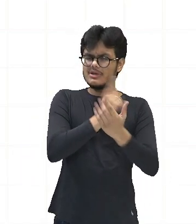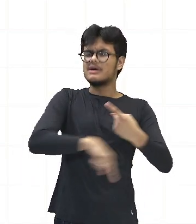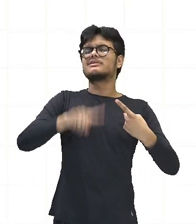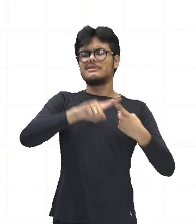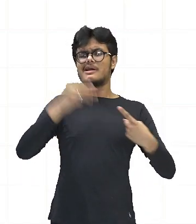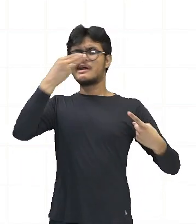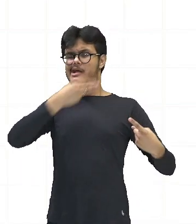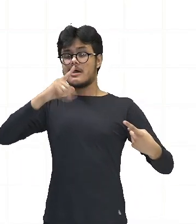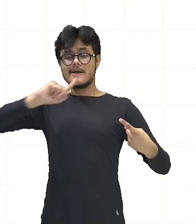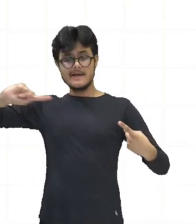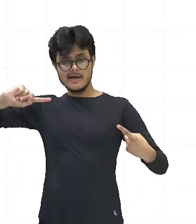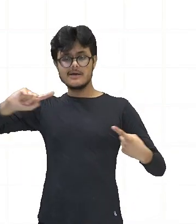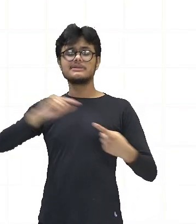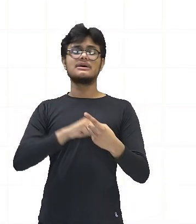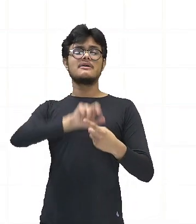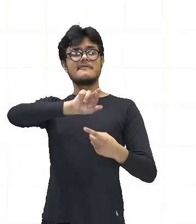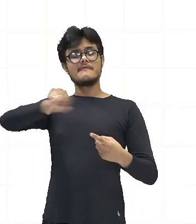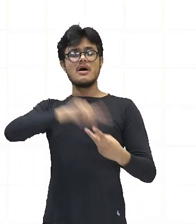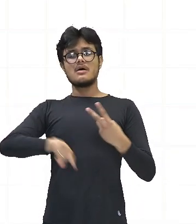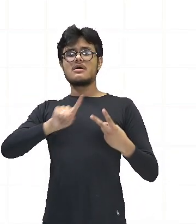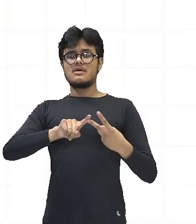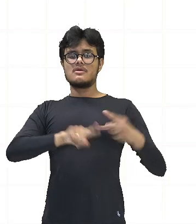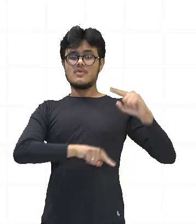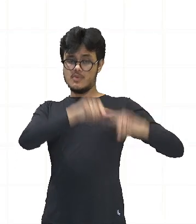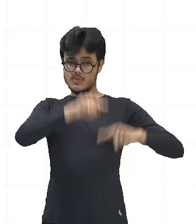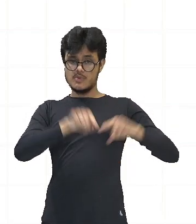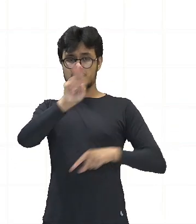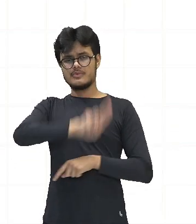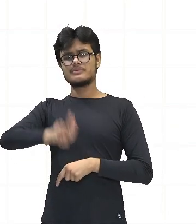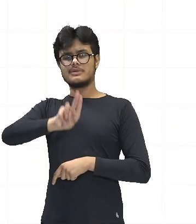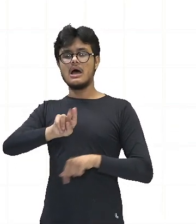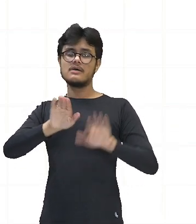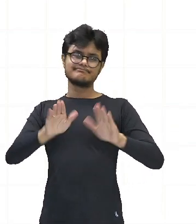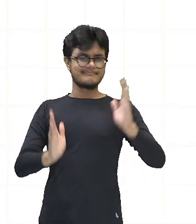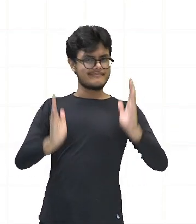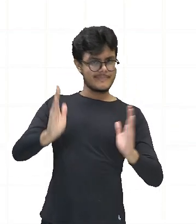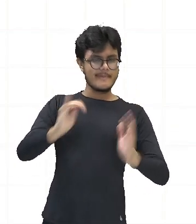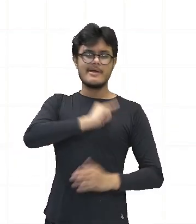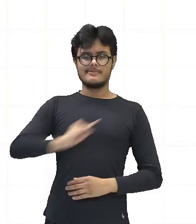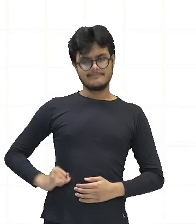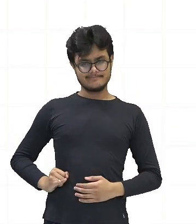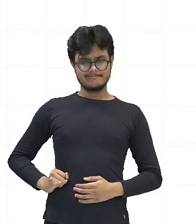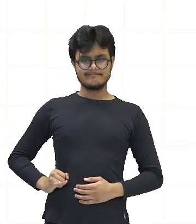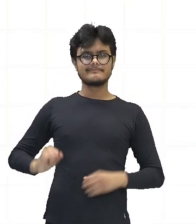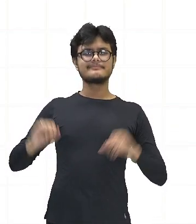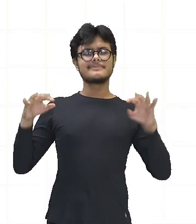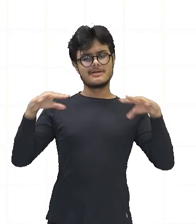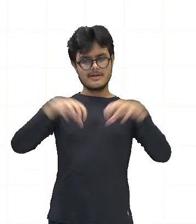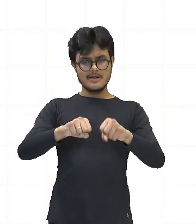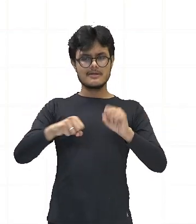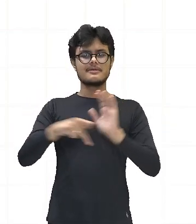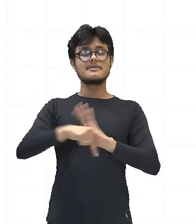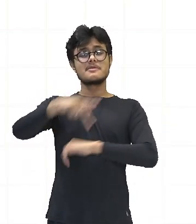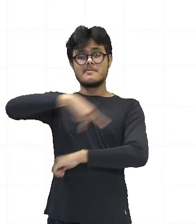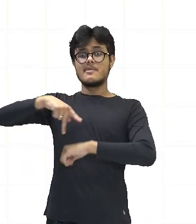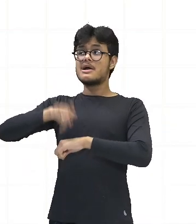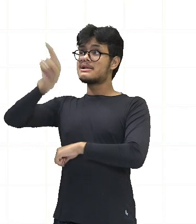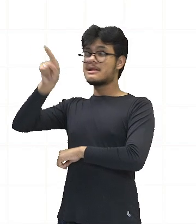outros itens que eles eram utilizados pela indústria, mais utilizados na indústria, principalmente nos países que estavam